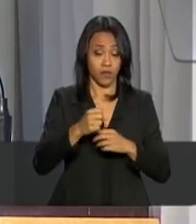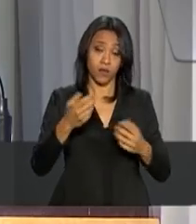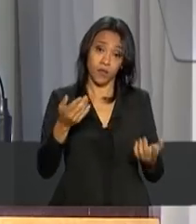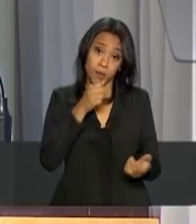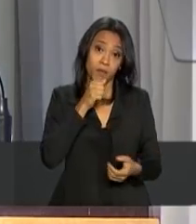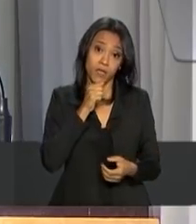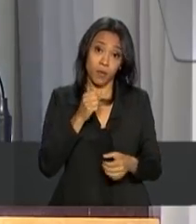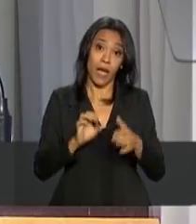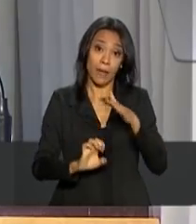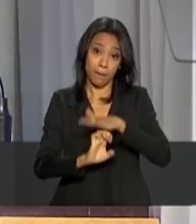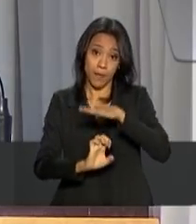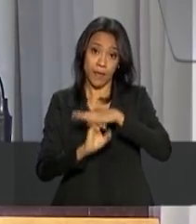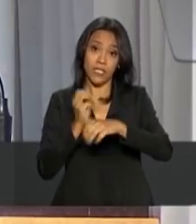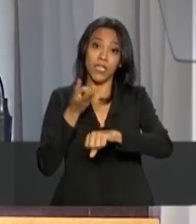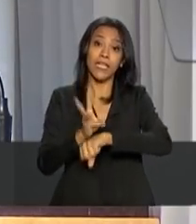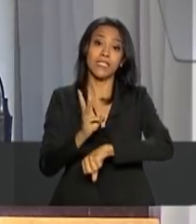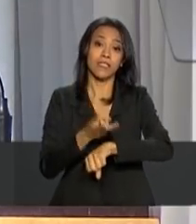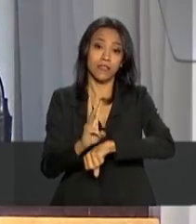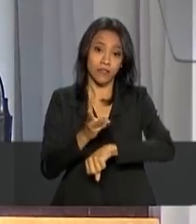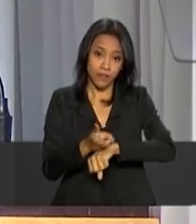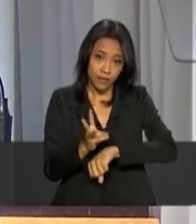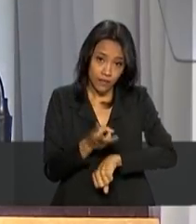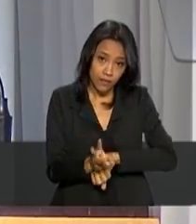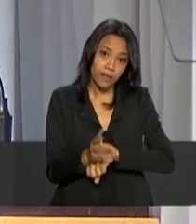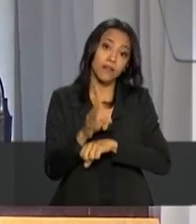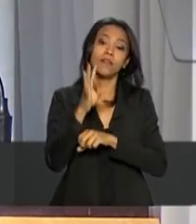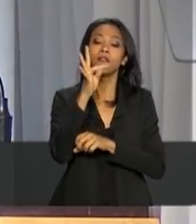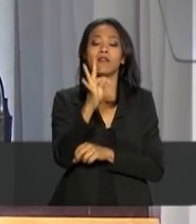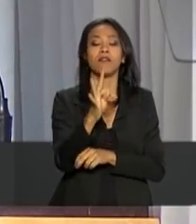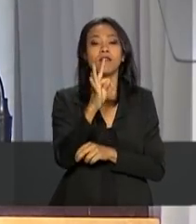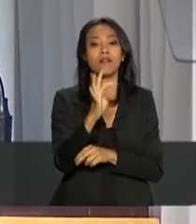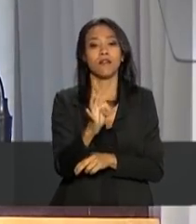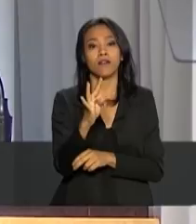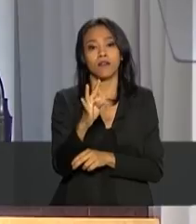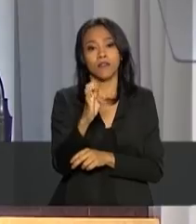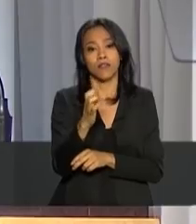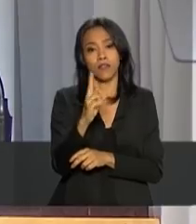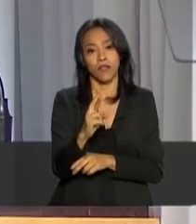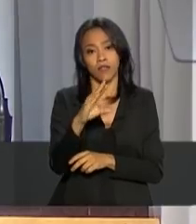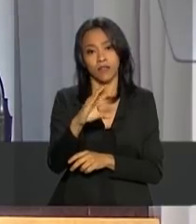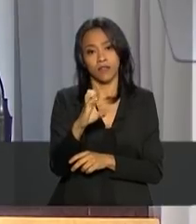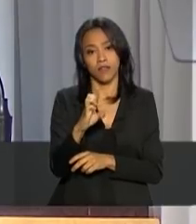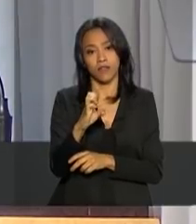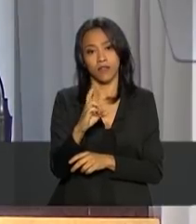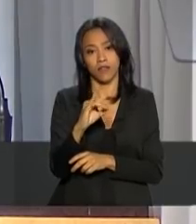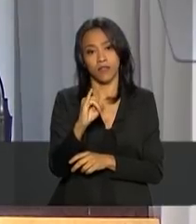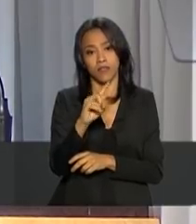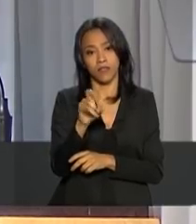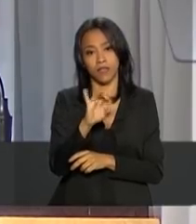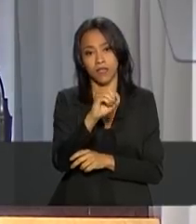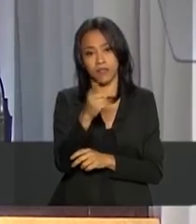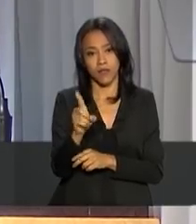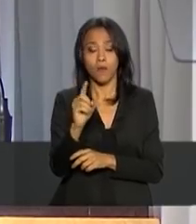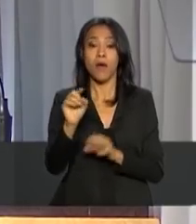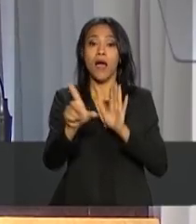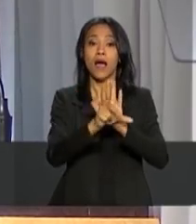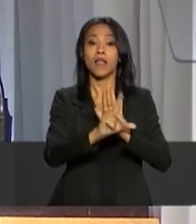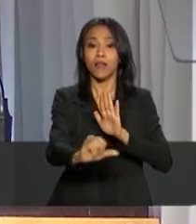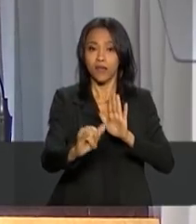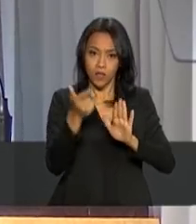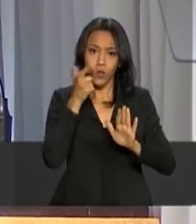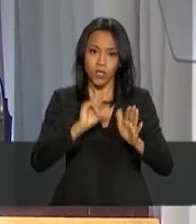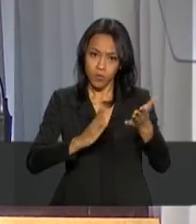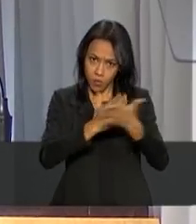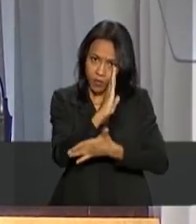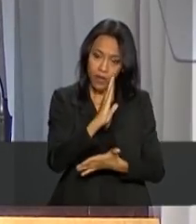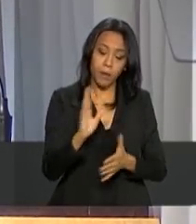terceirização, que já vinha sendo debatida e buscada e postulada há muito tempo, nós aprovamos essas duas matérias. Mas como?